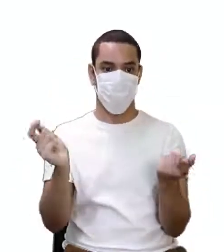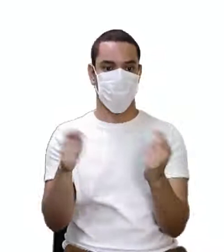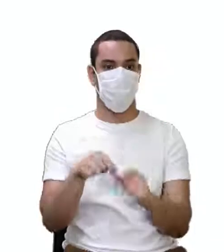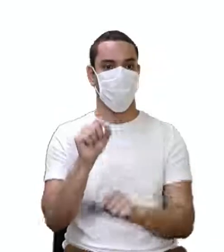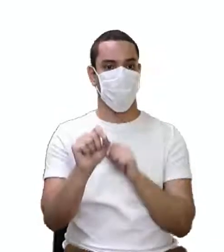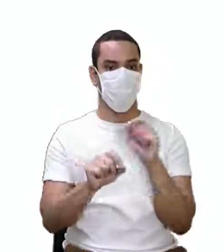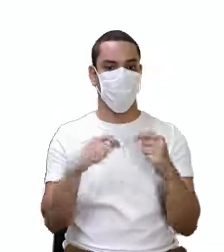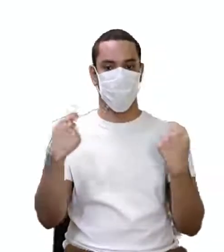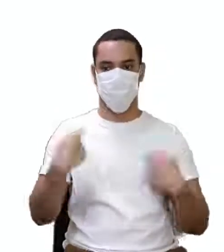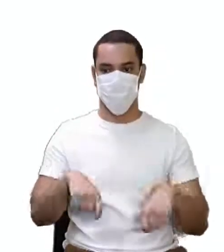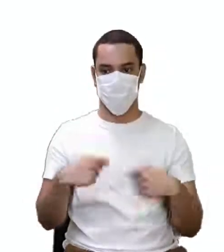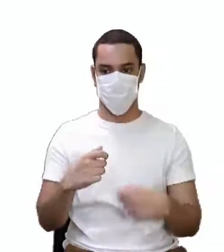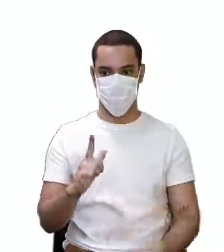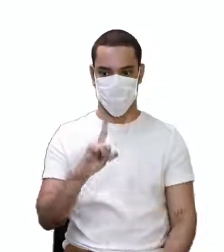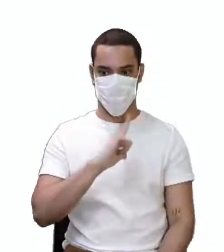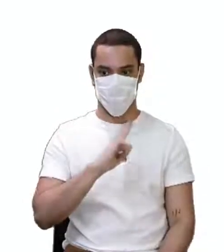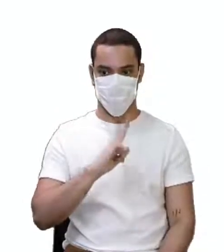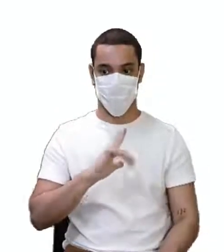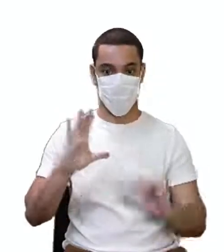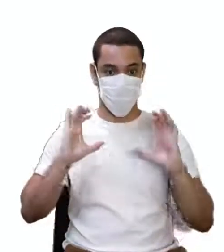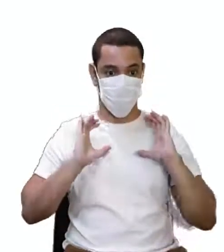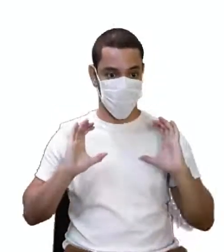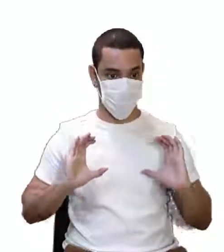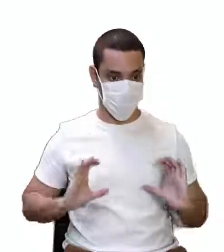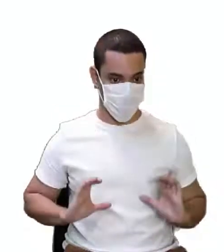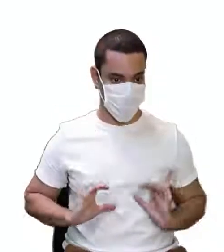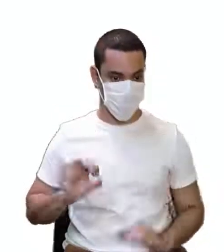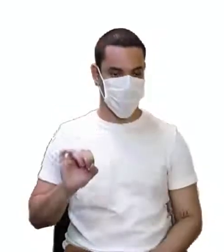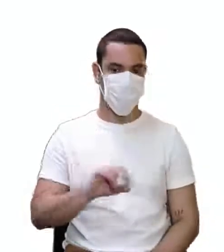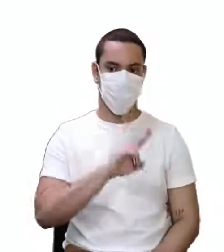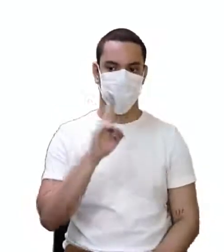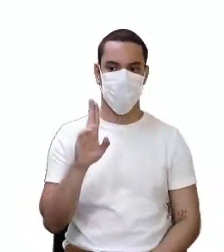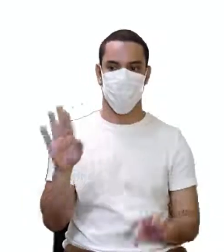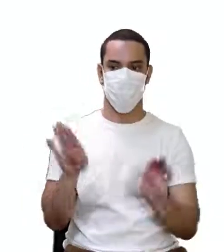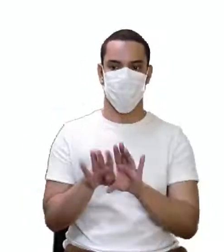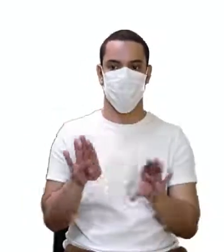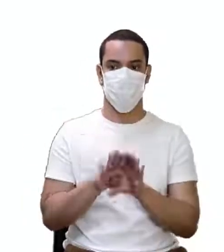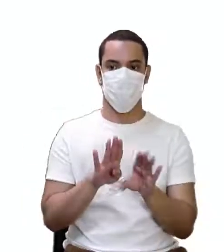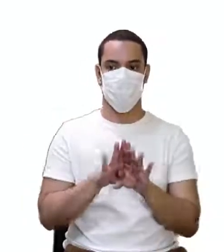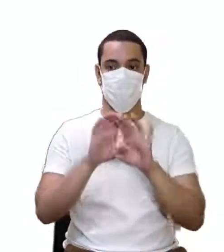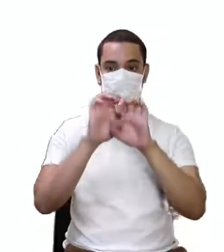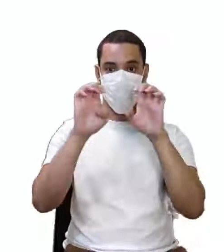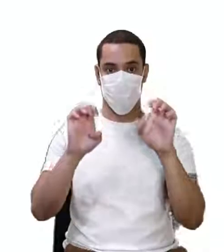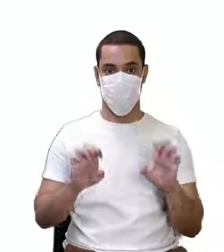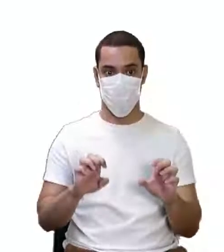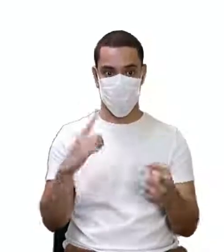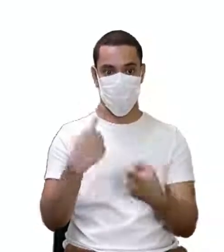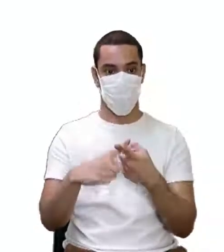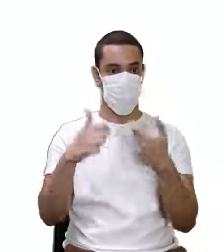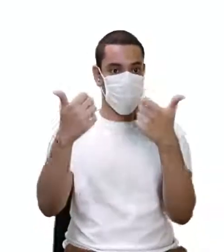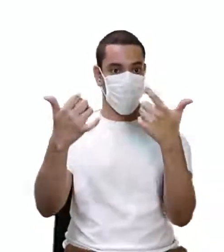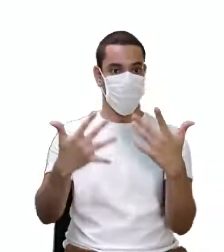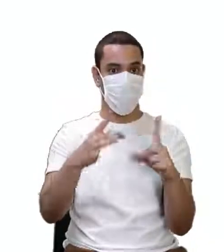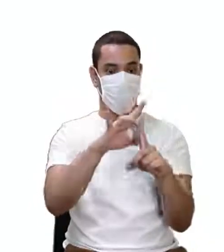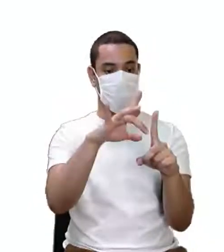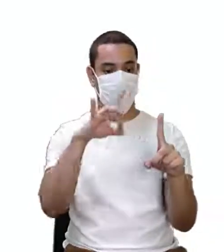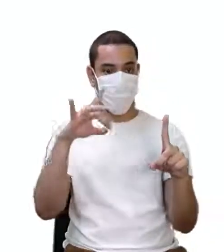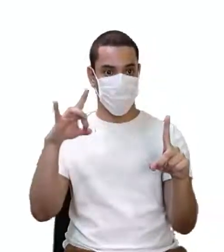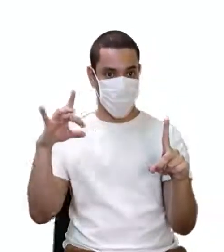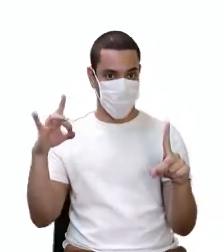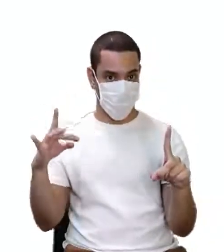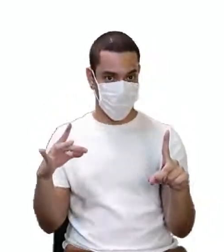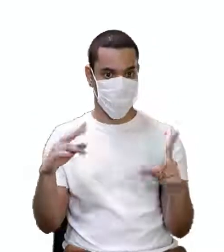então elas precisam ter comportamentos ou estruturas ecológicas. Quando a gente fala assim, isolamento ecológico, é como